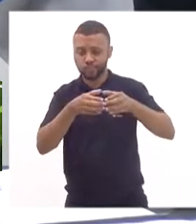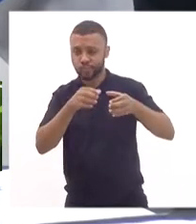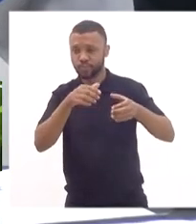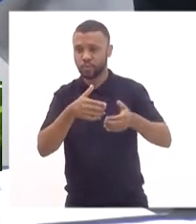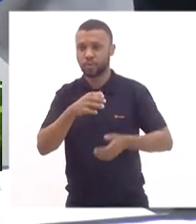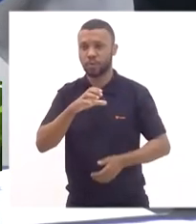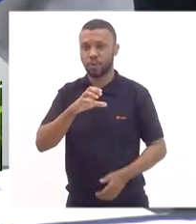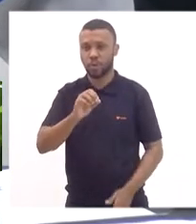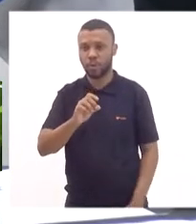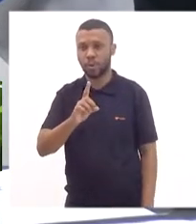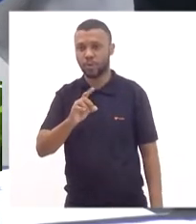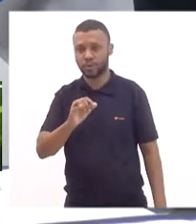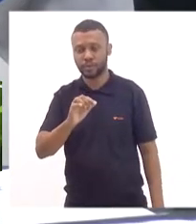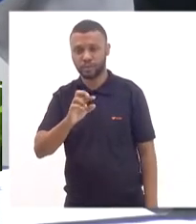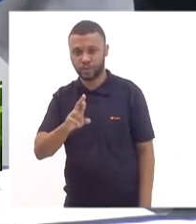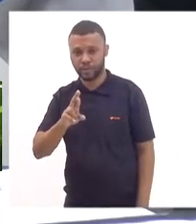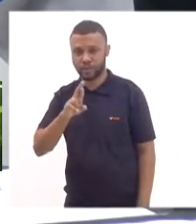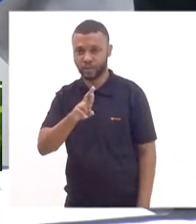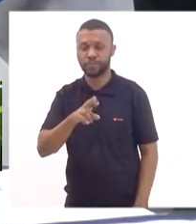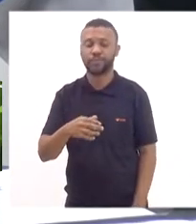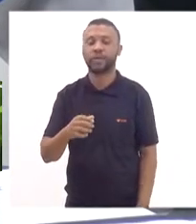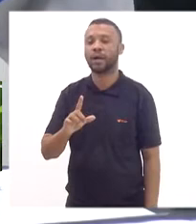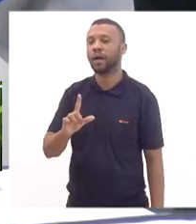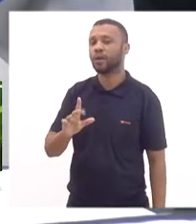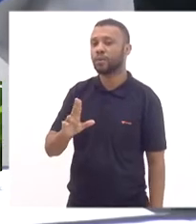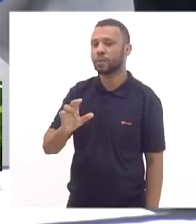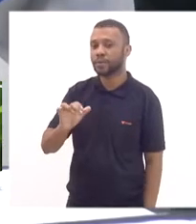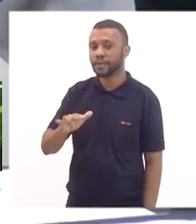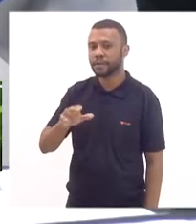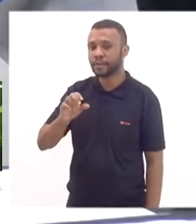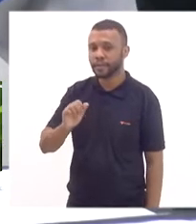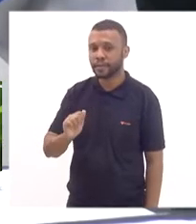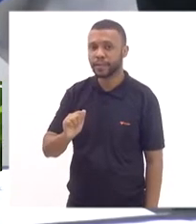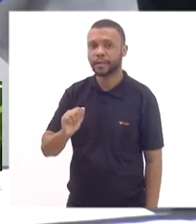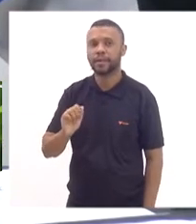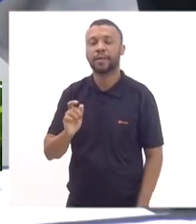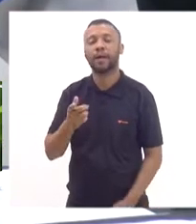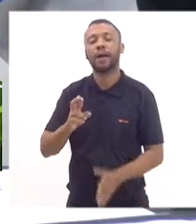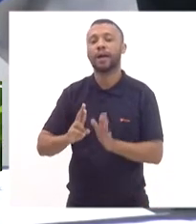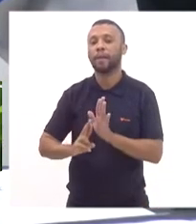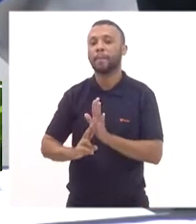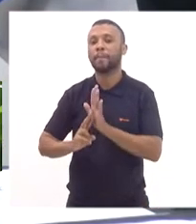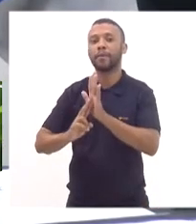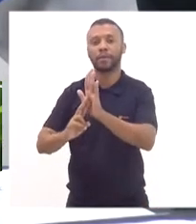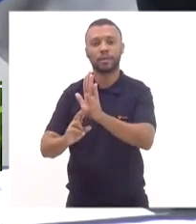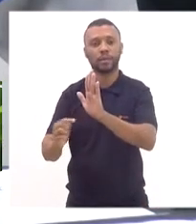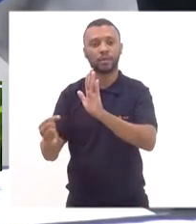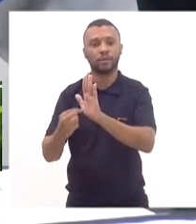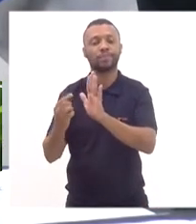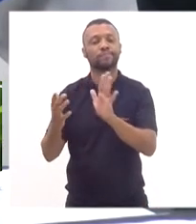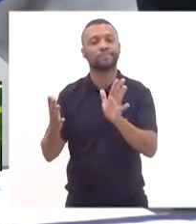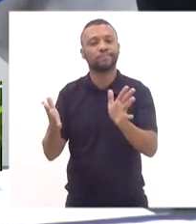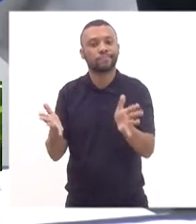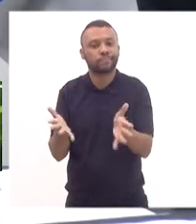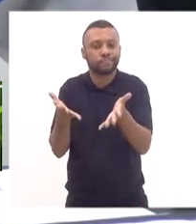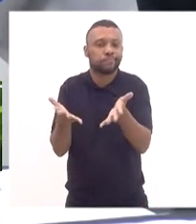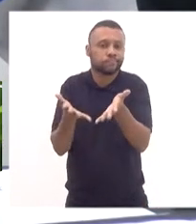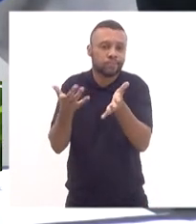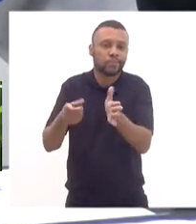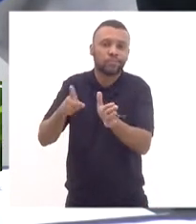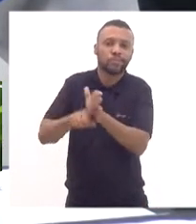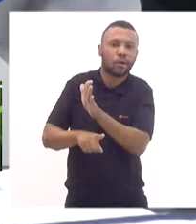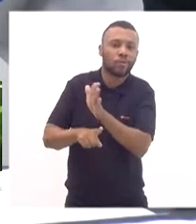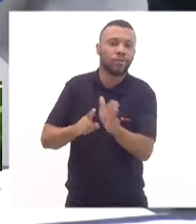a Luciana Berlamino, também representando a parte de incentivos da CODIM. Cadê